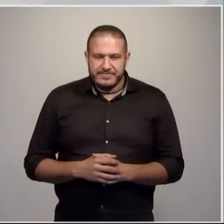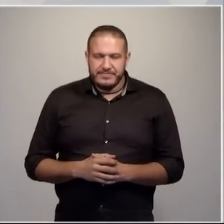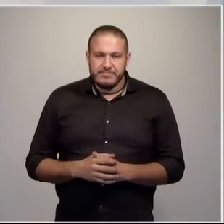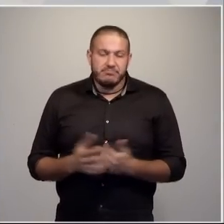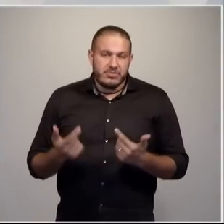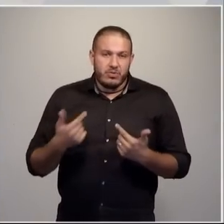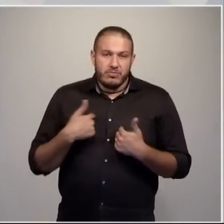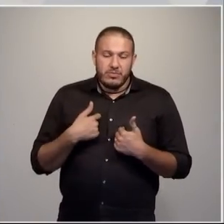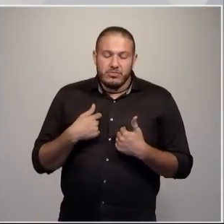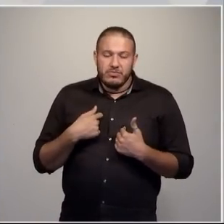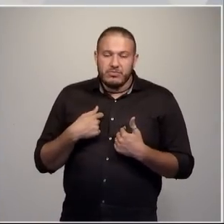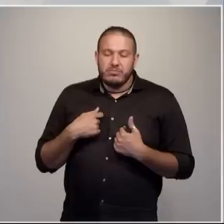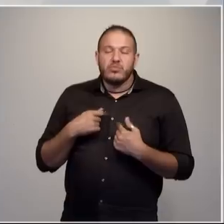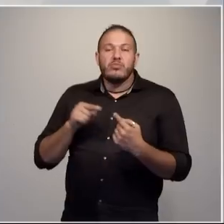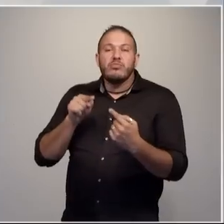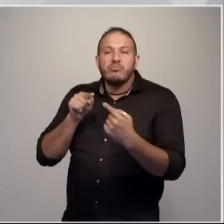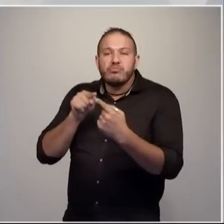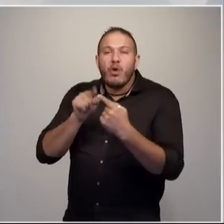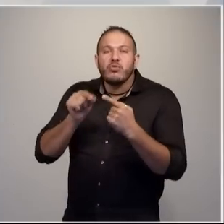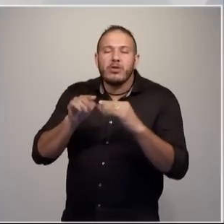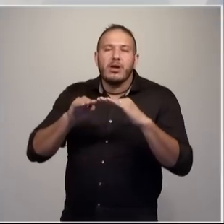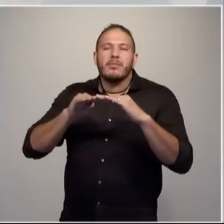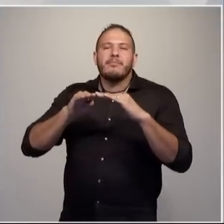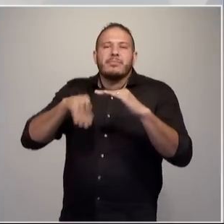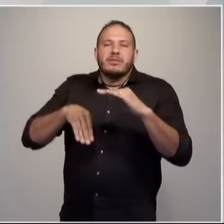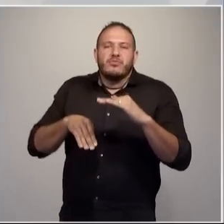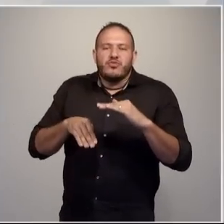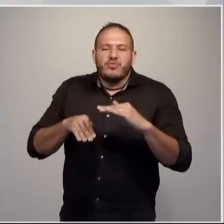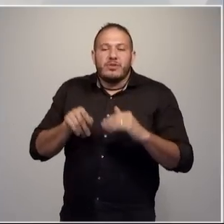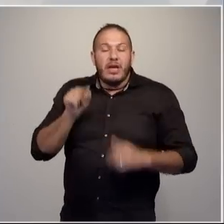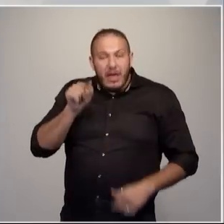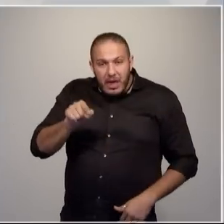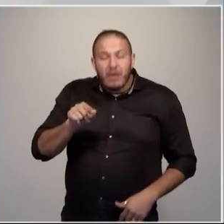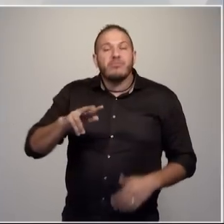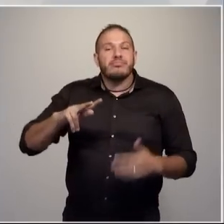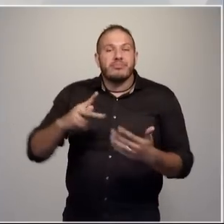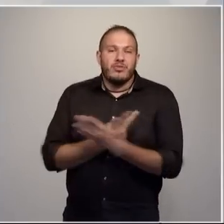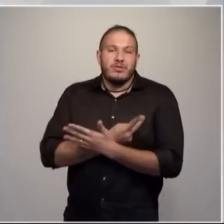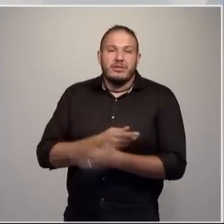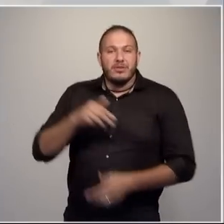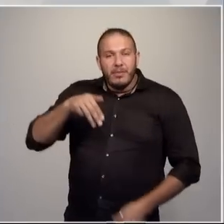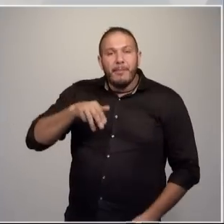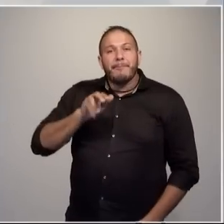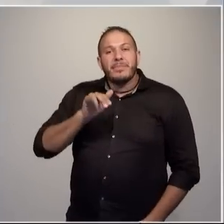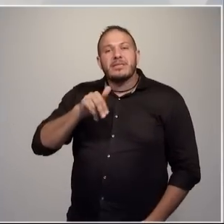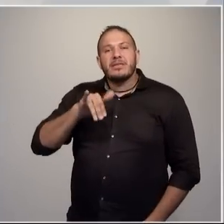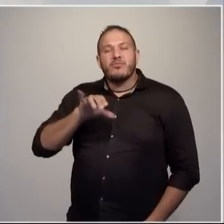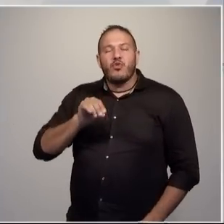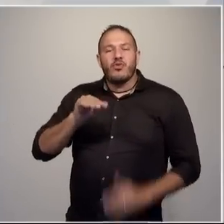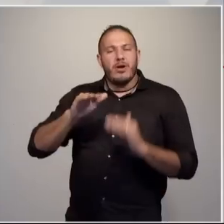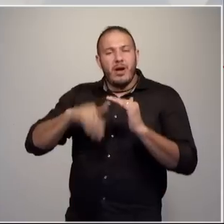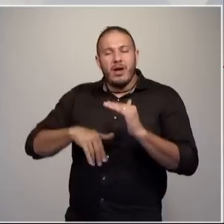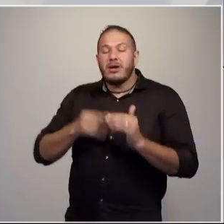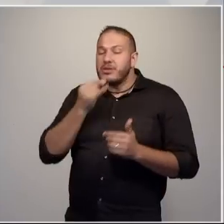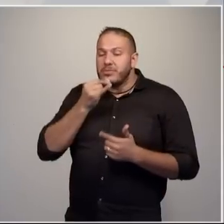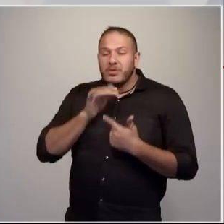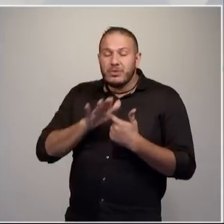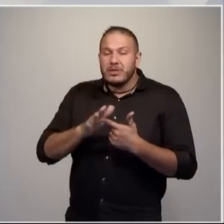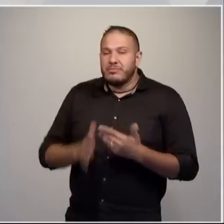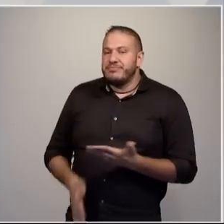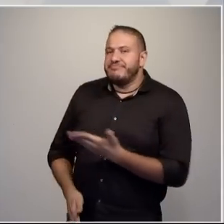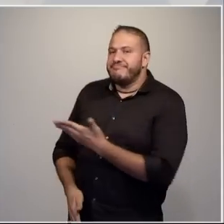Então, o meu ponto é ponto de mínimo. Exatamente o que acabou de acontecer nesse exemplo com o qual eu estava